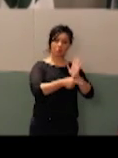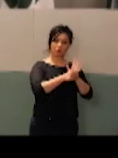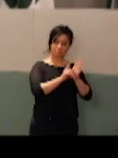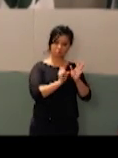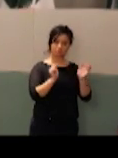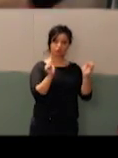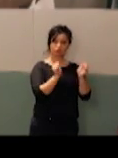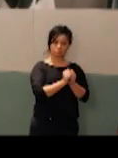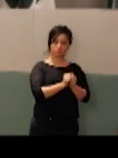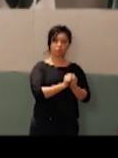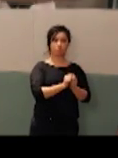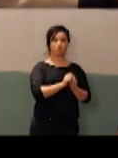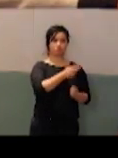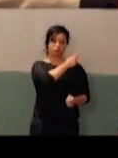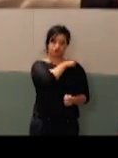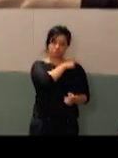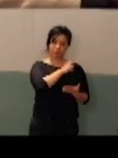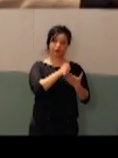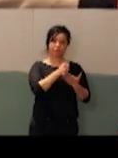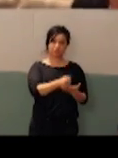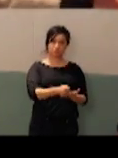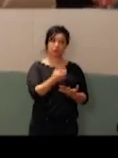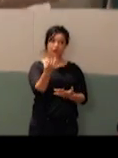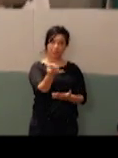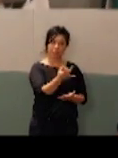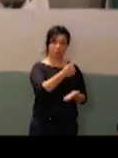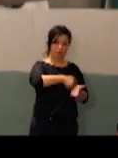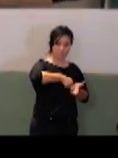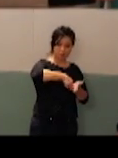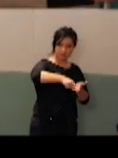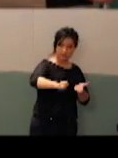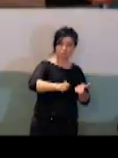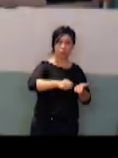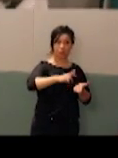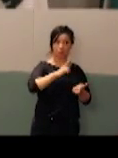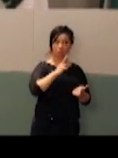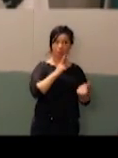assessores assinando as regras.